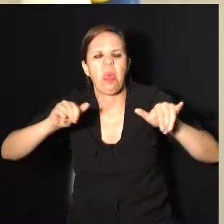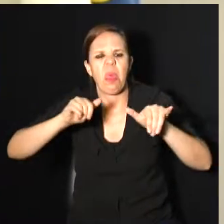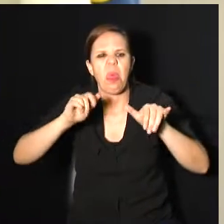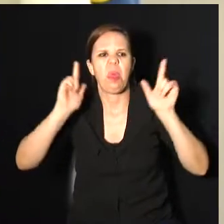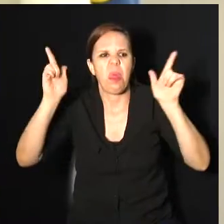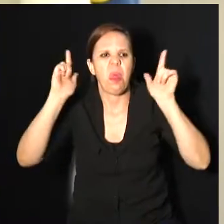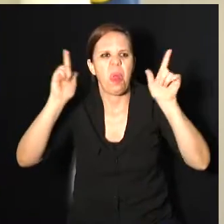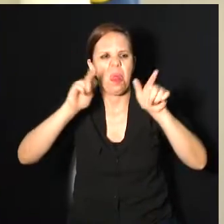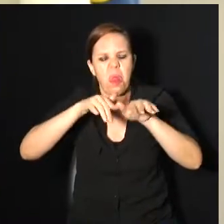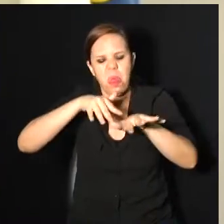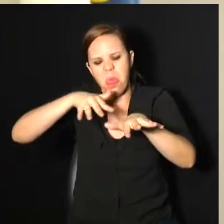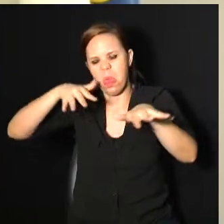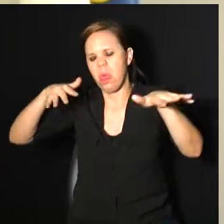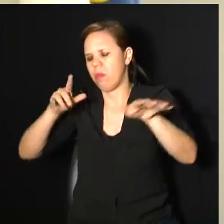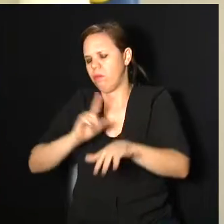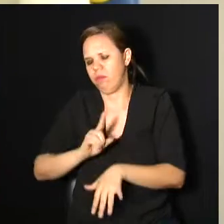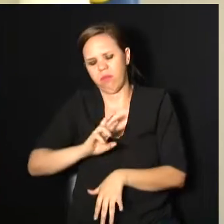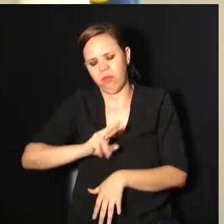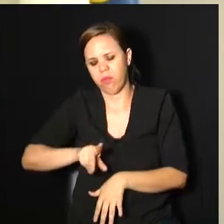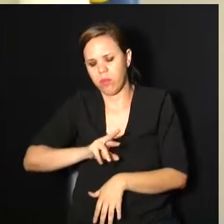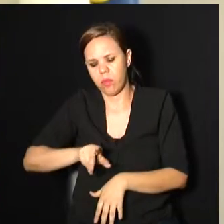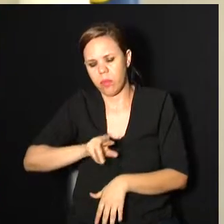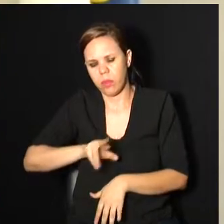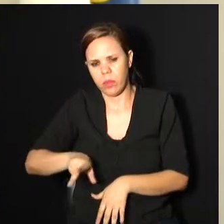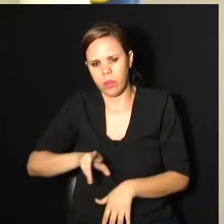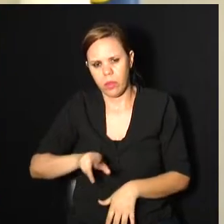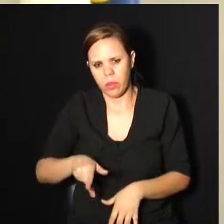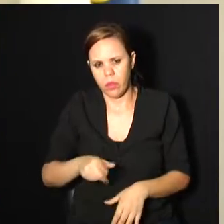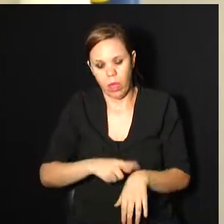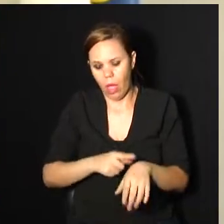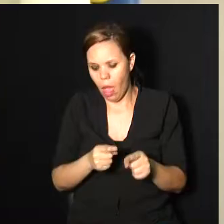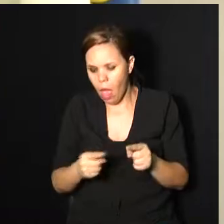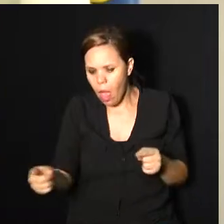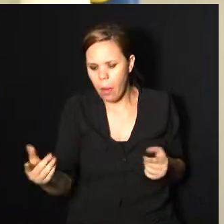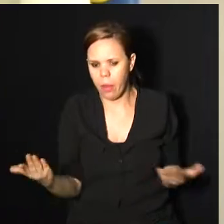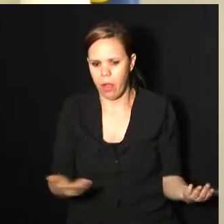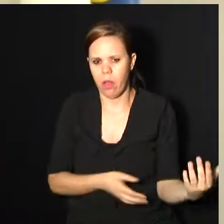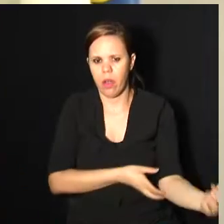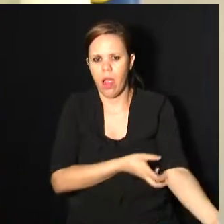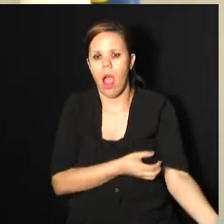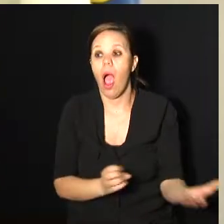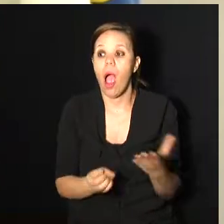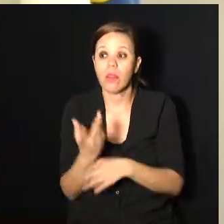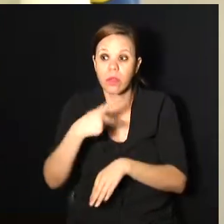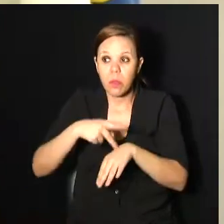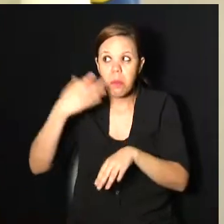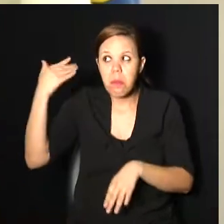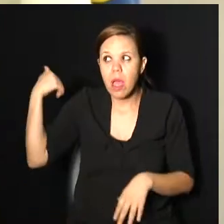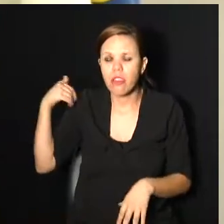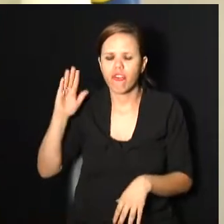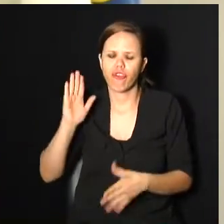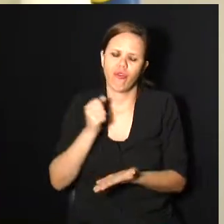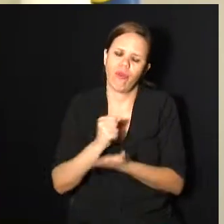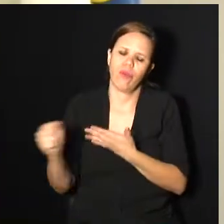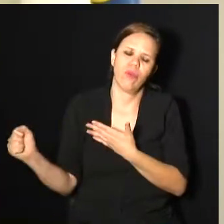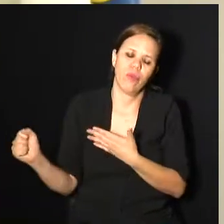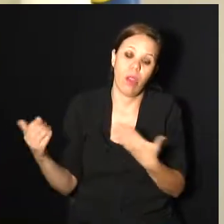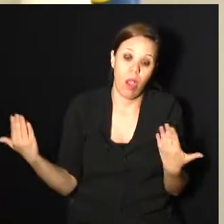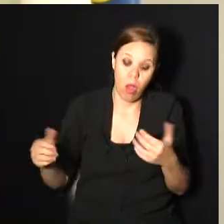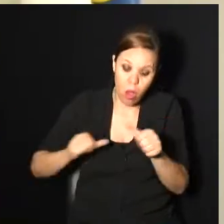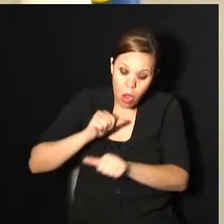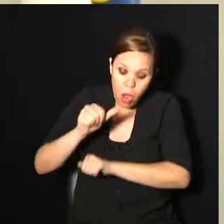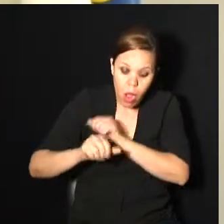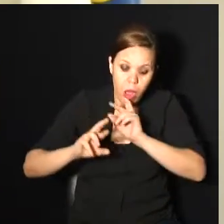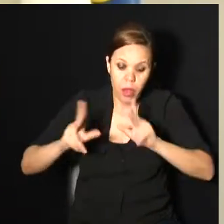greve, eu acho que não é época disso, né? Isso aconteceu no país, mas eu acho que ele vive ainda